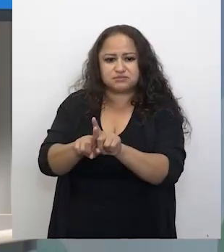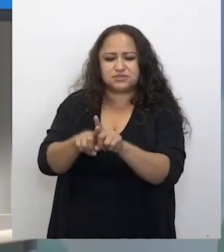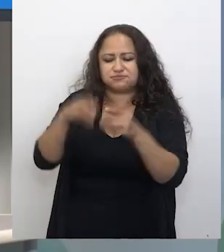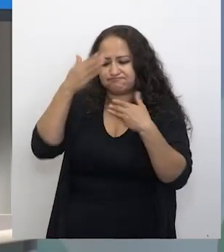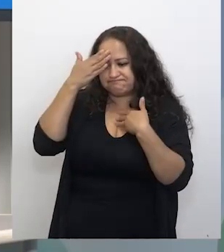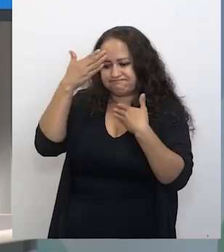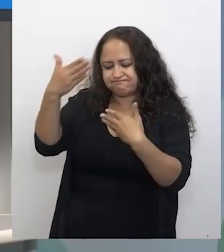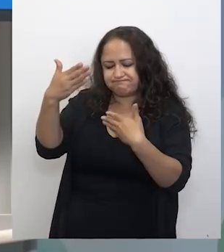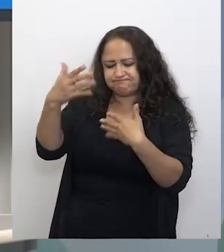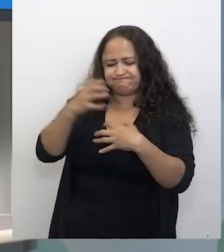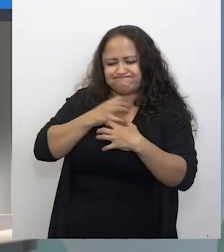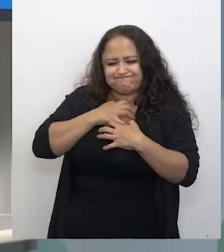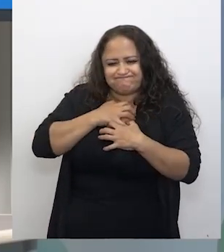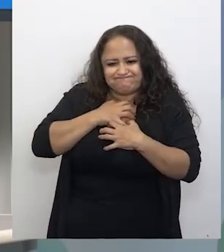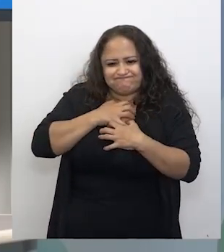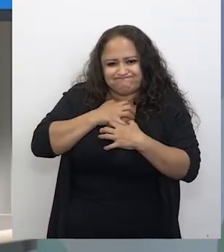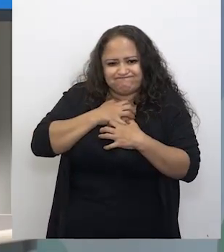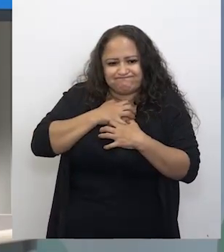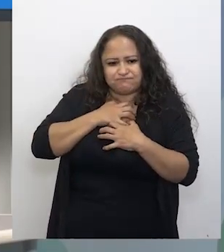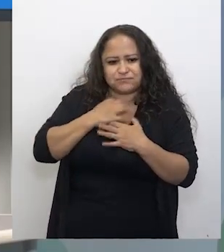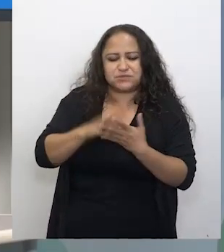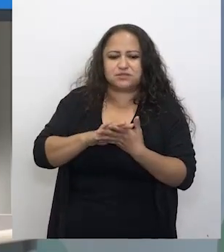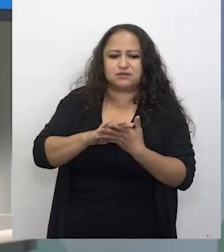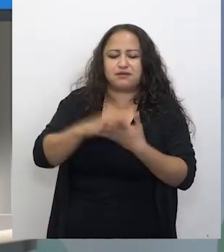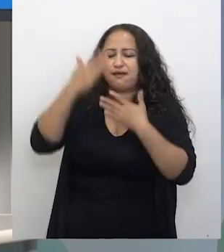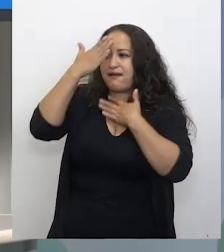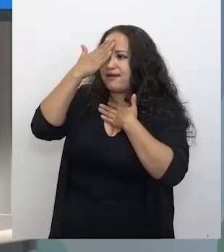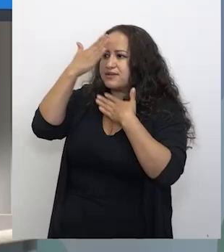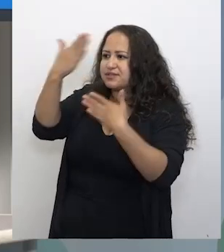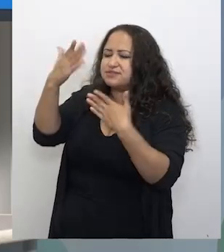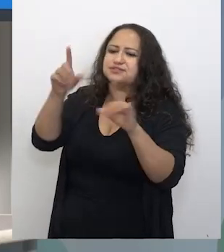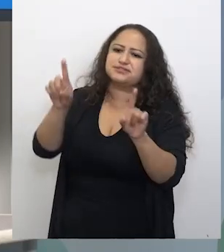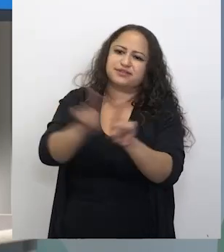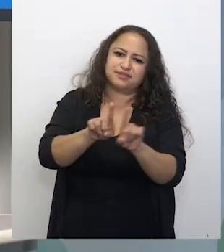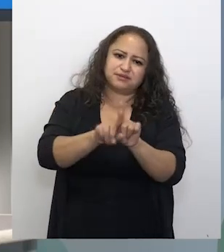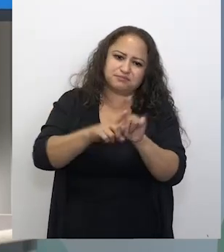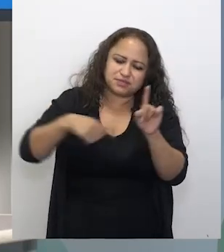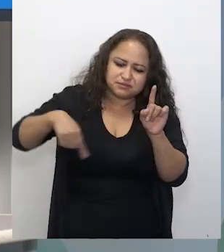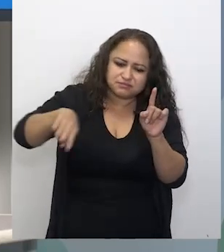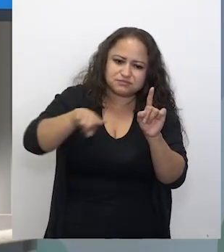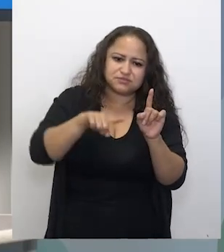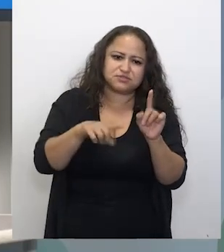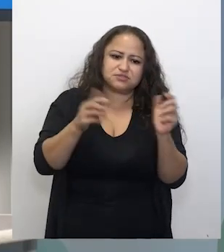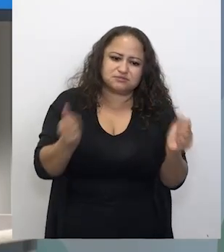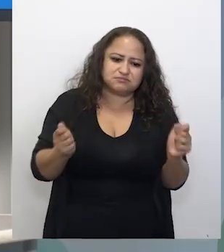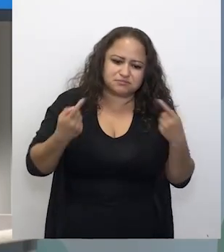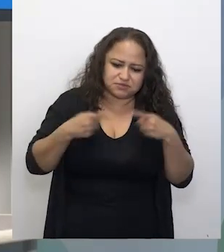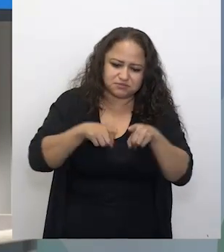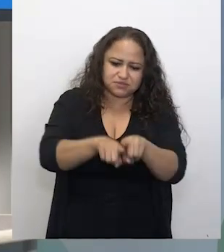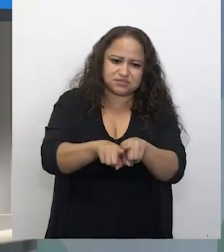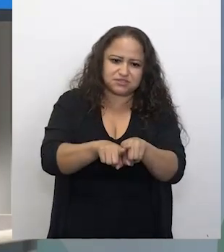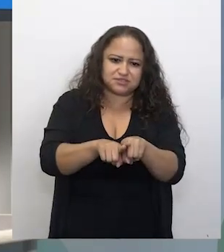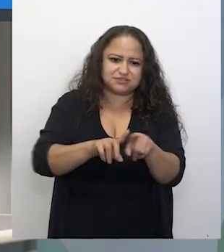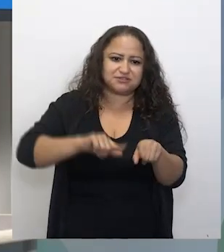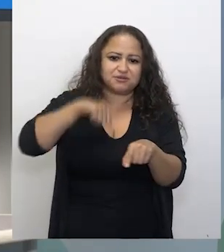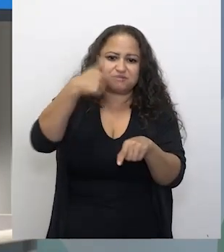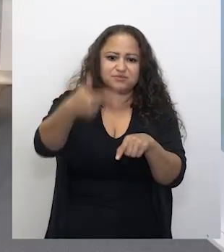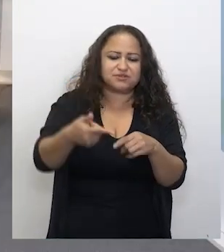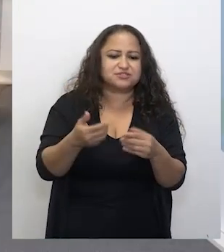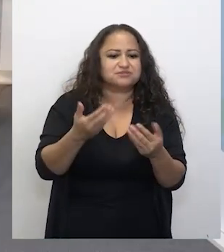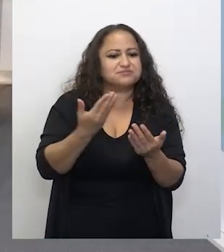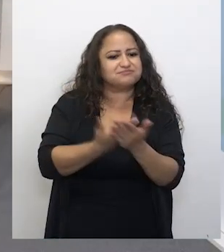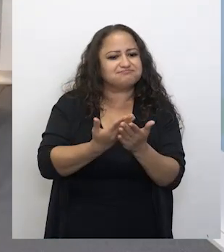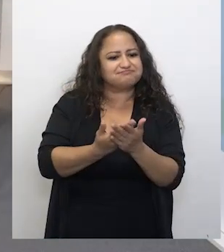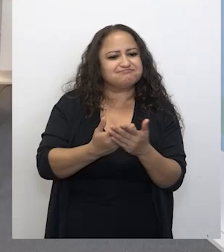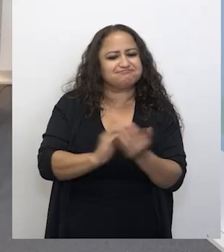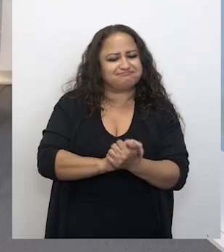esses meus sentimentos também e te agradecer aí pela parceria, Mafê. E a gente se vê na semana que vem, né? Estamos